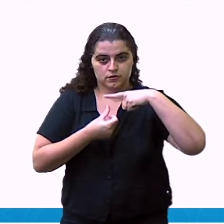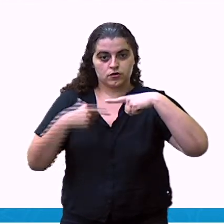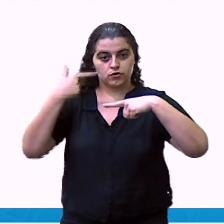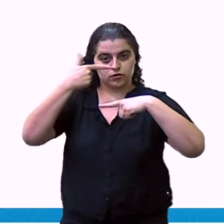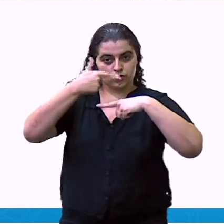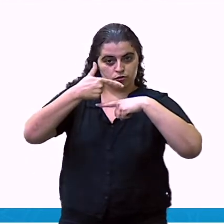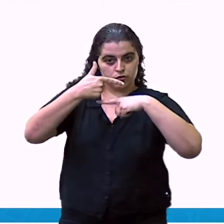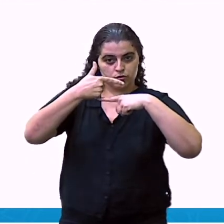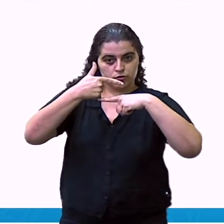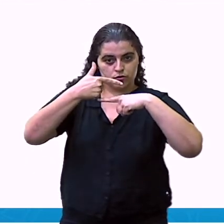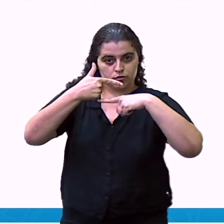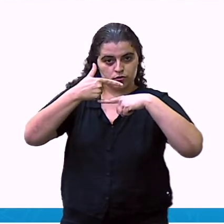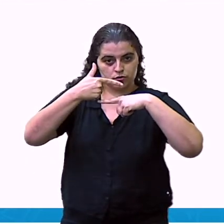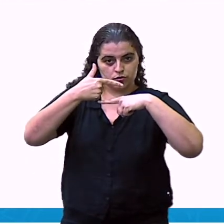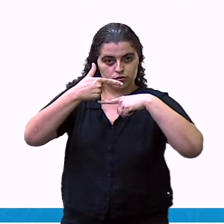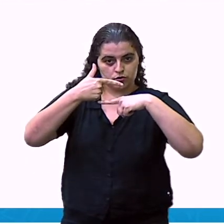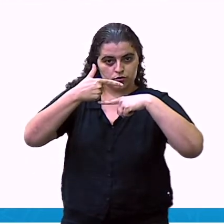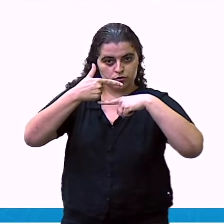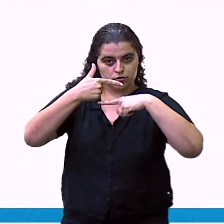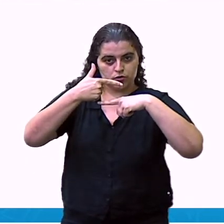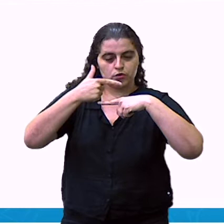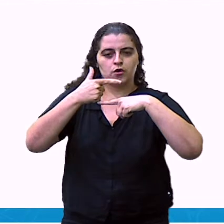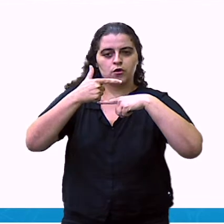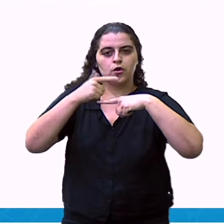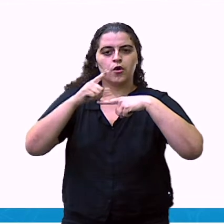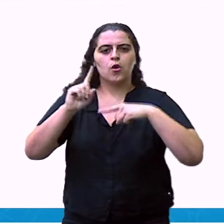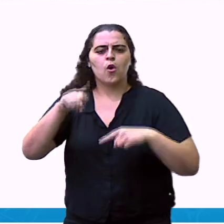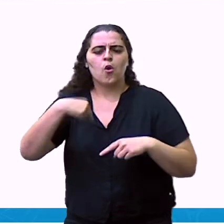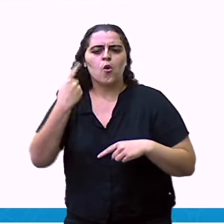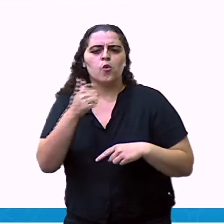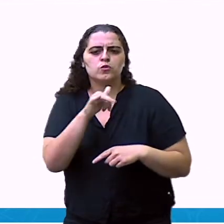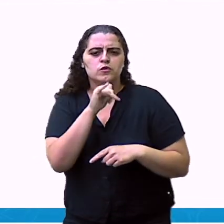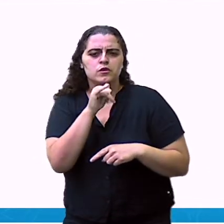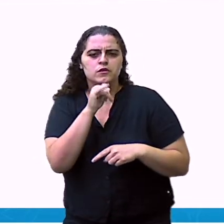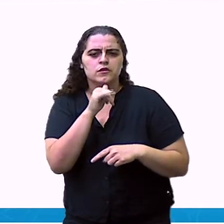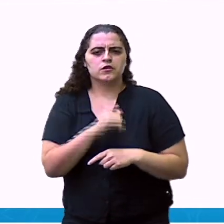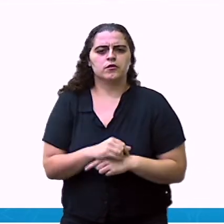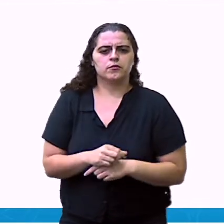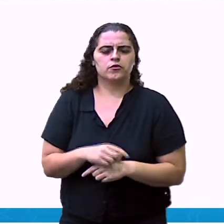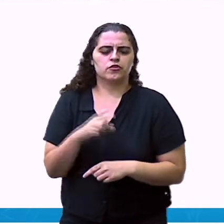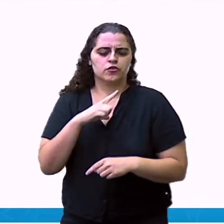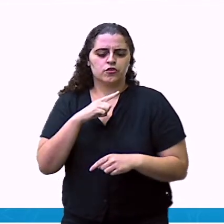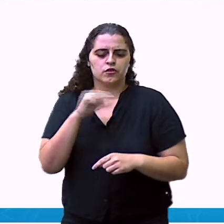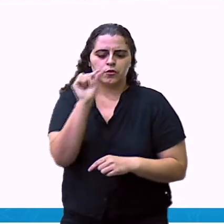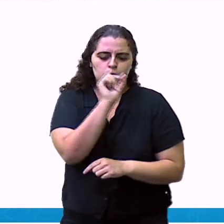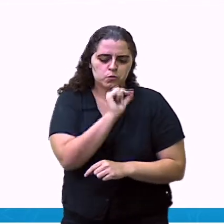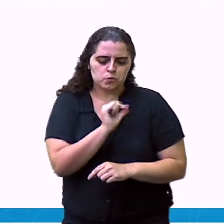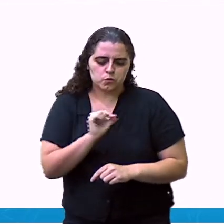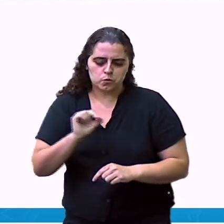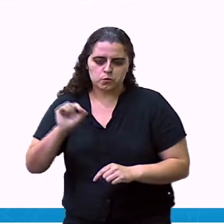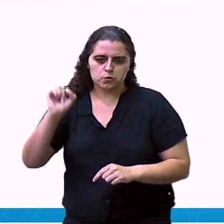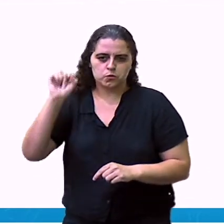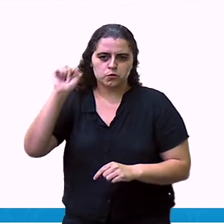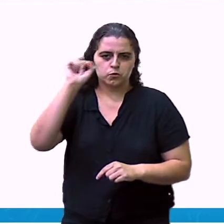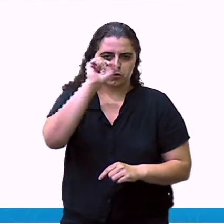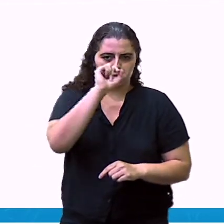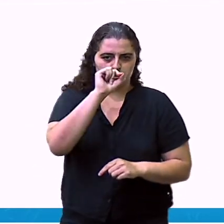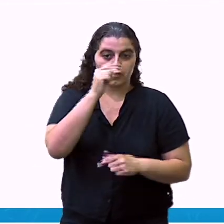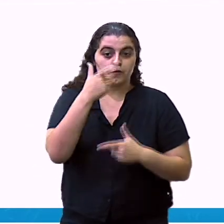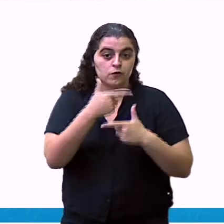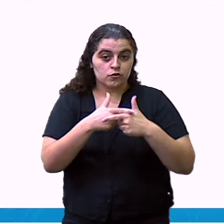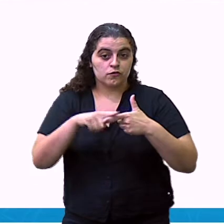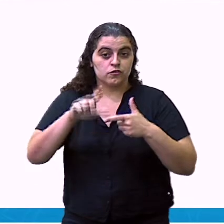2 partes da figura. Outro exemplo, nós temos aqui um círculo que foi fracionado em 5